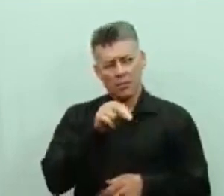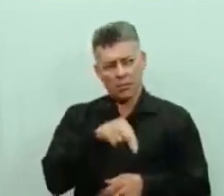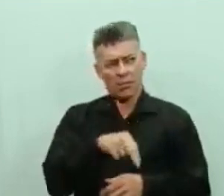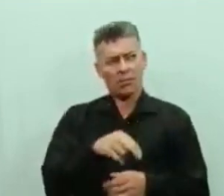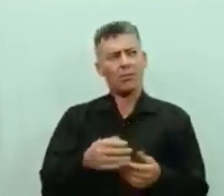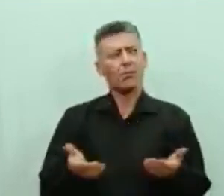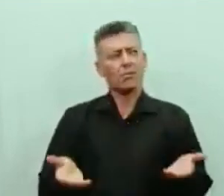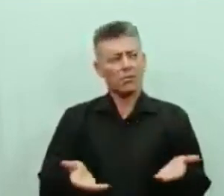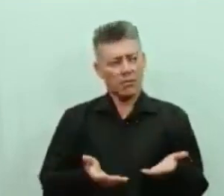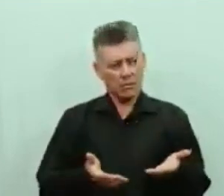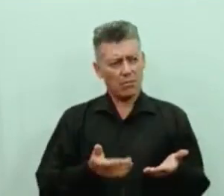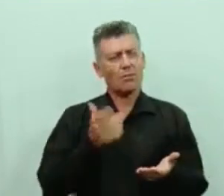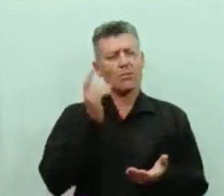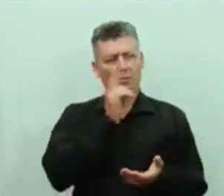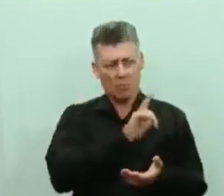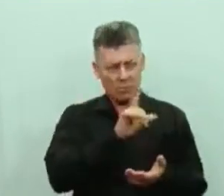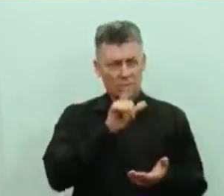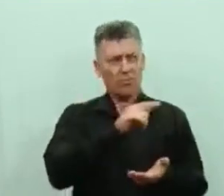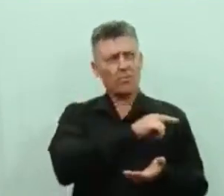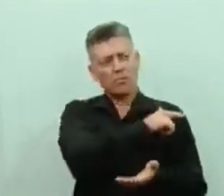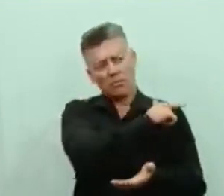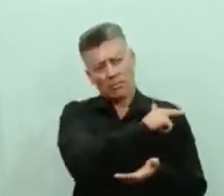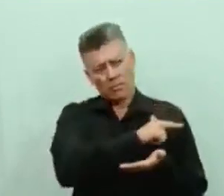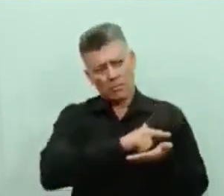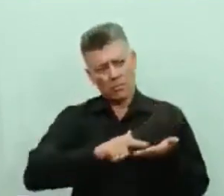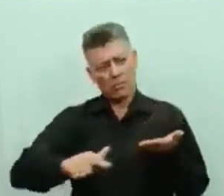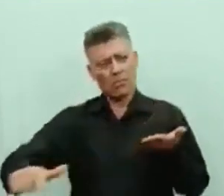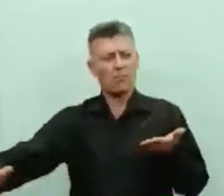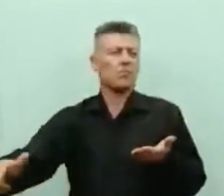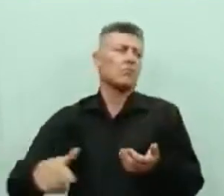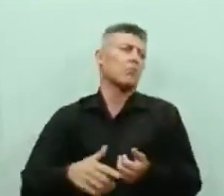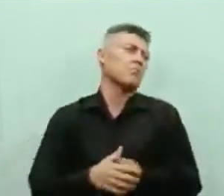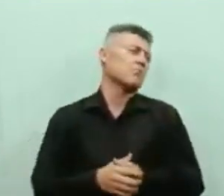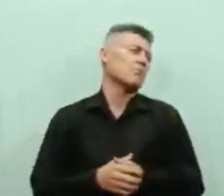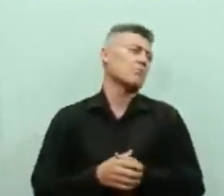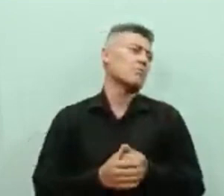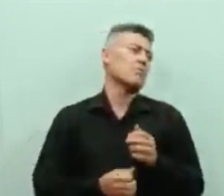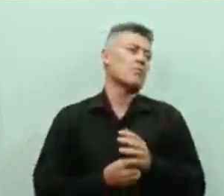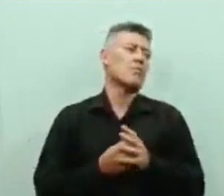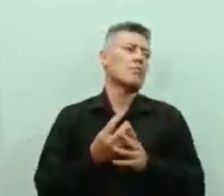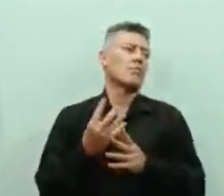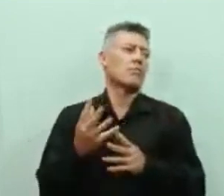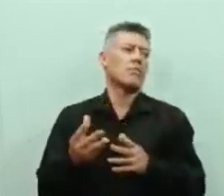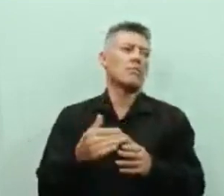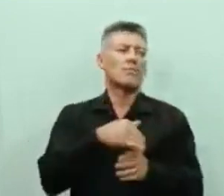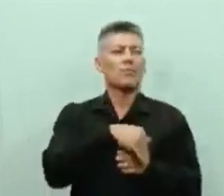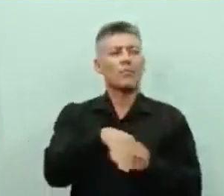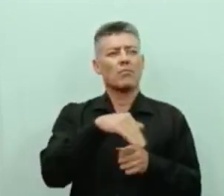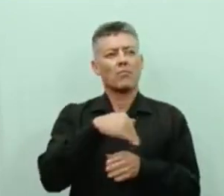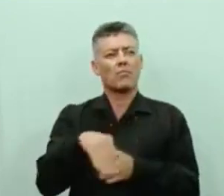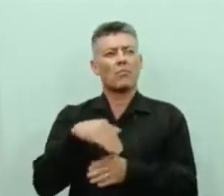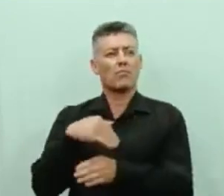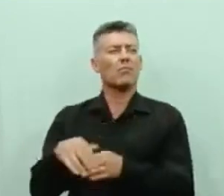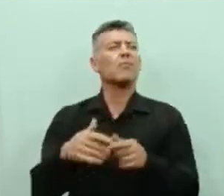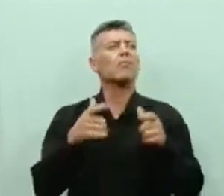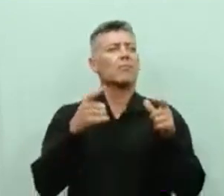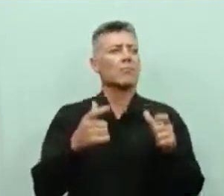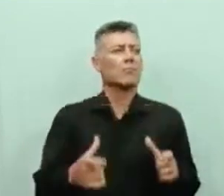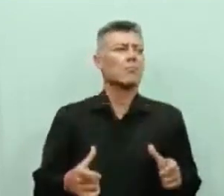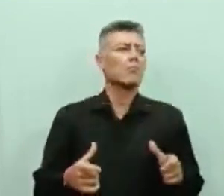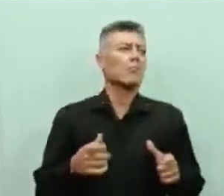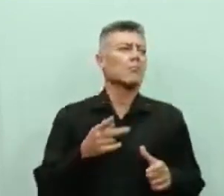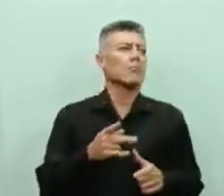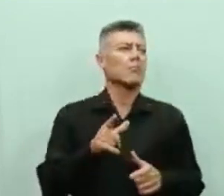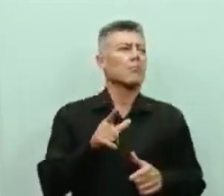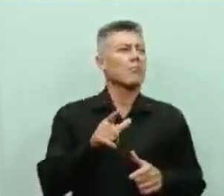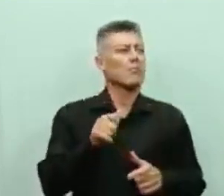ela teve oportunidade. Né. Foram várias as ruas, várias ruas do bairro Planalto, que o serviço ficou bem